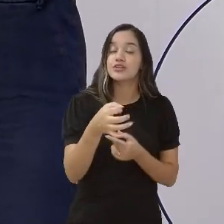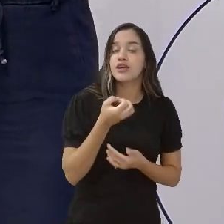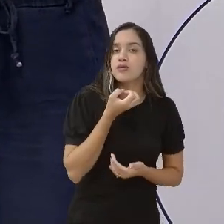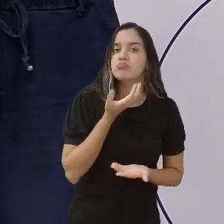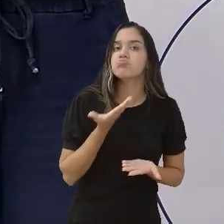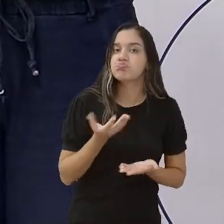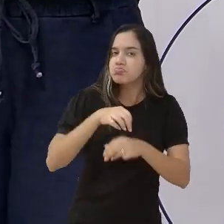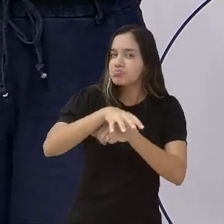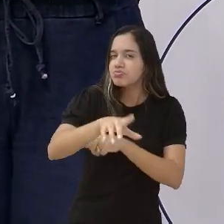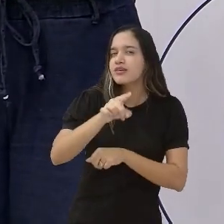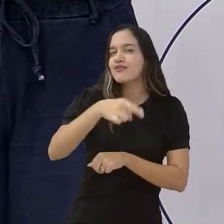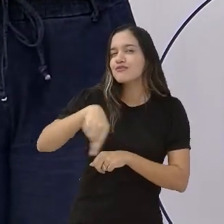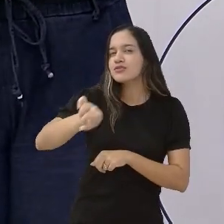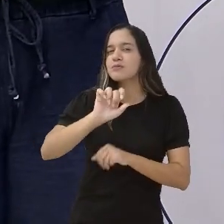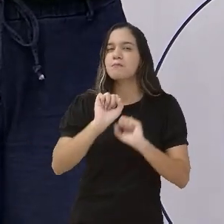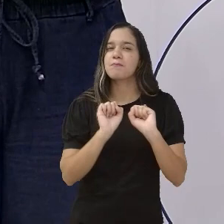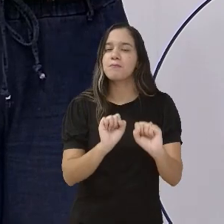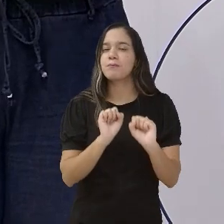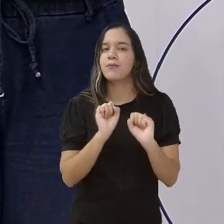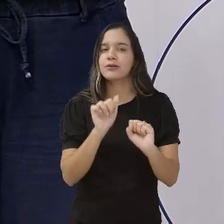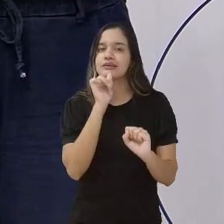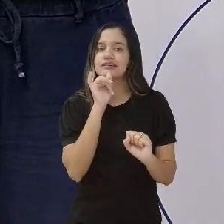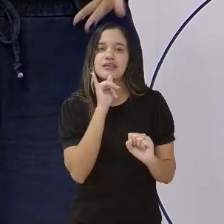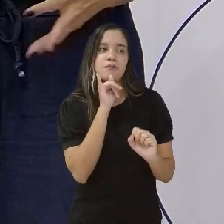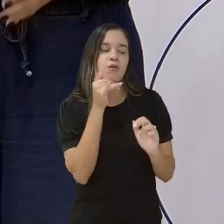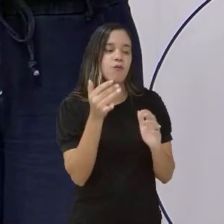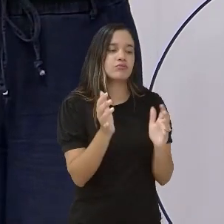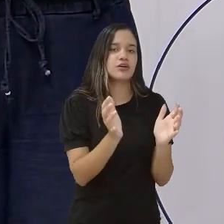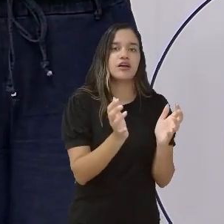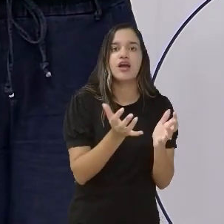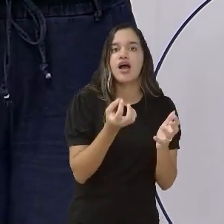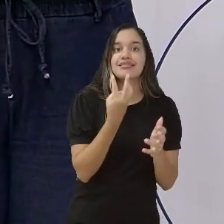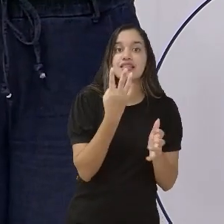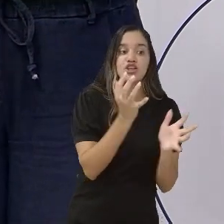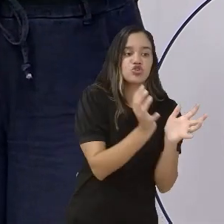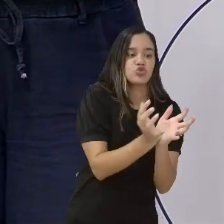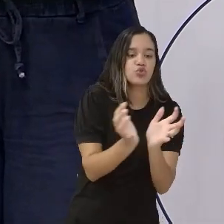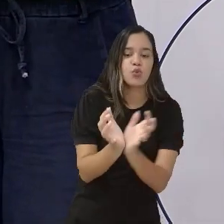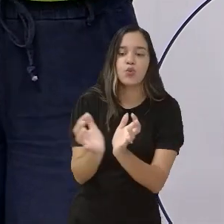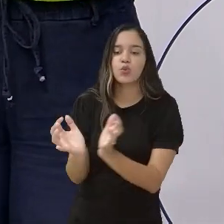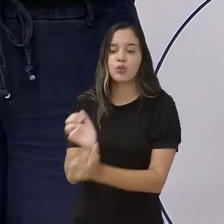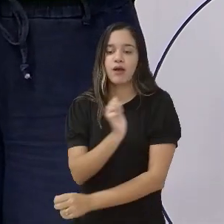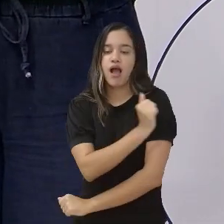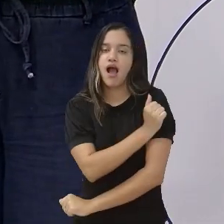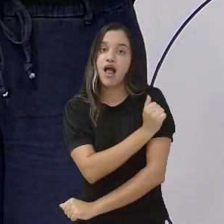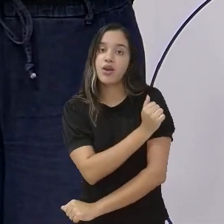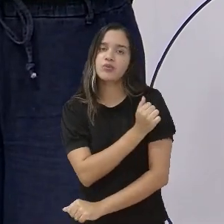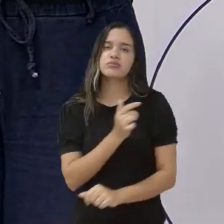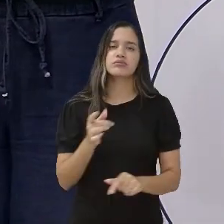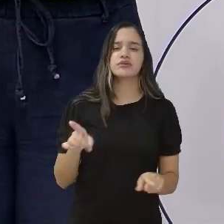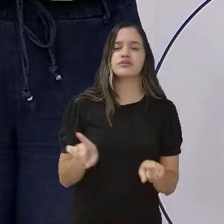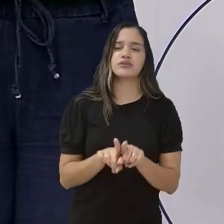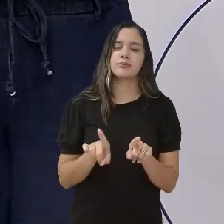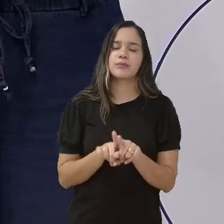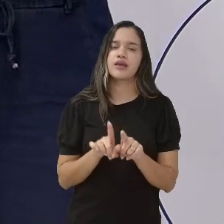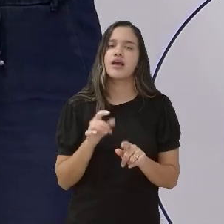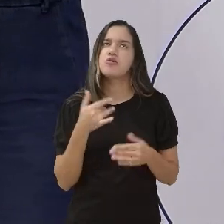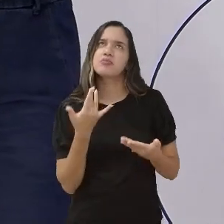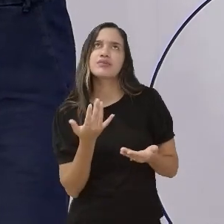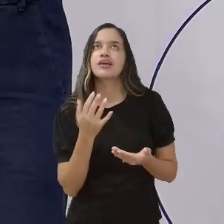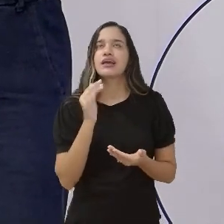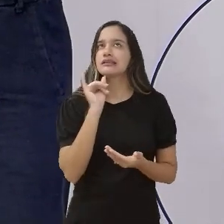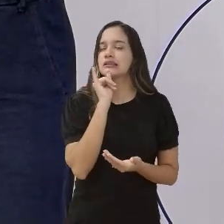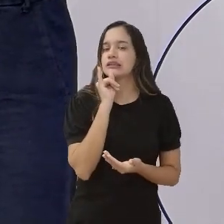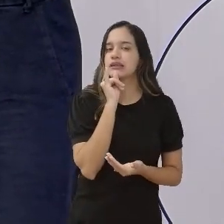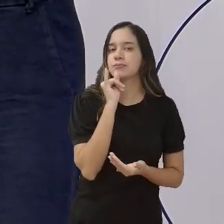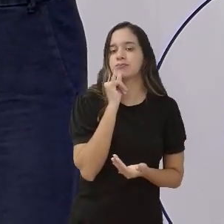poxa, professor, você pode dividir as turmas em 2, 3 grupos, aí trabalha também com estimativa. Aí vai dizer, por